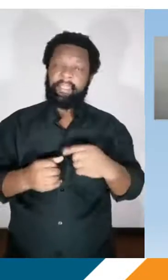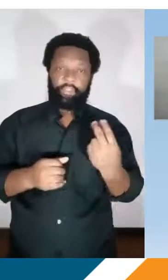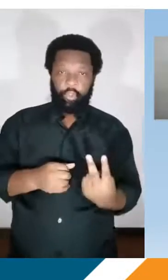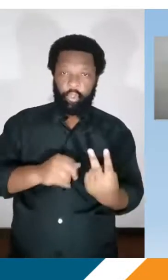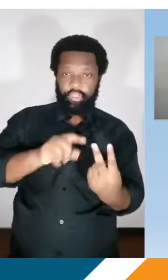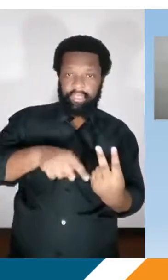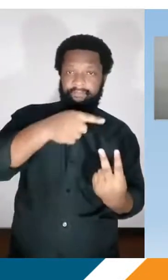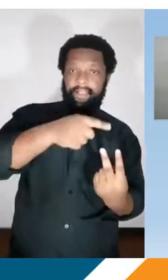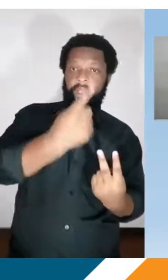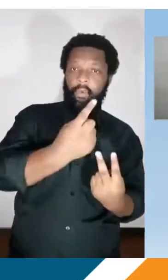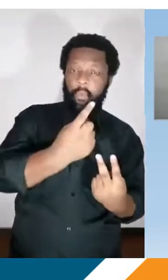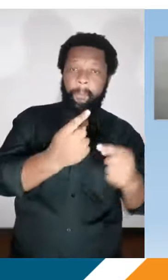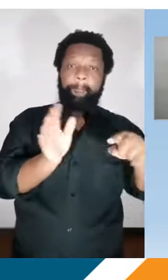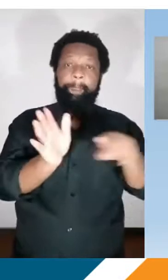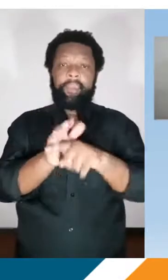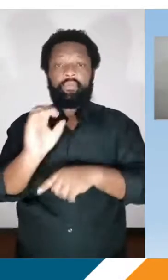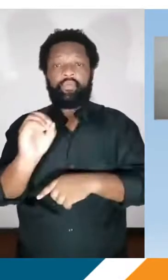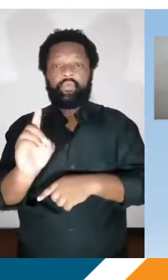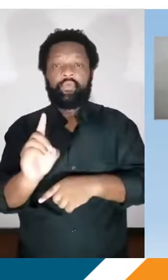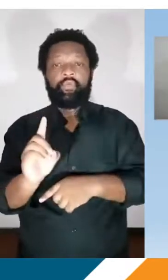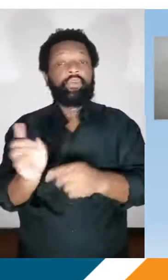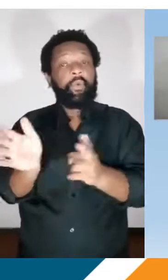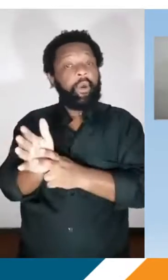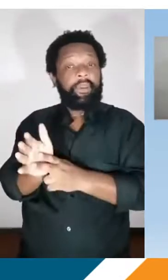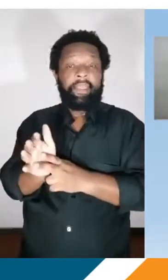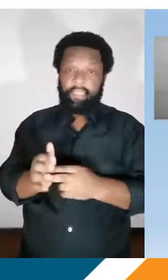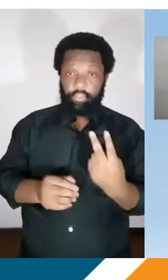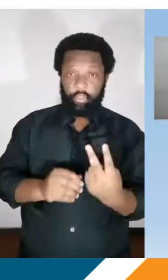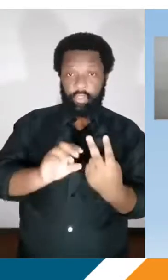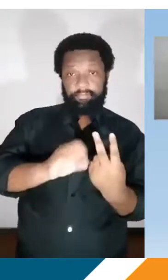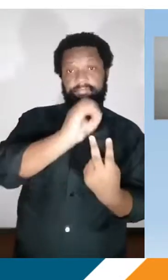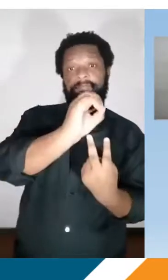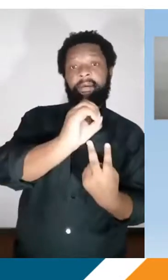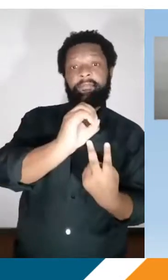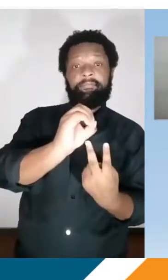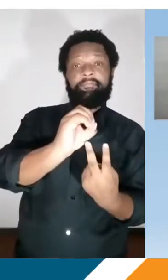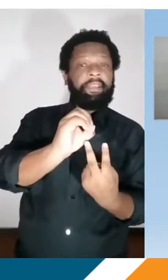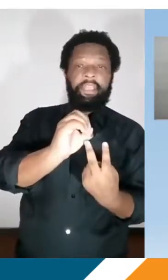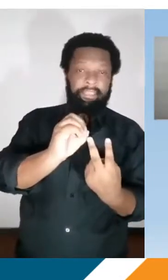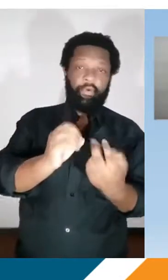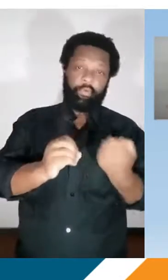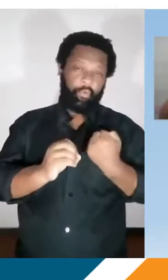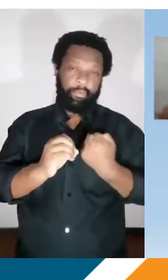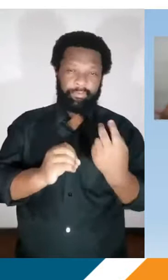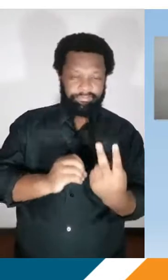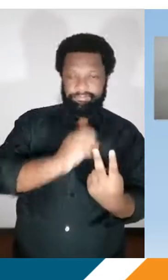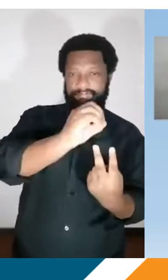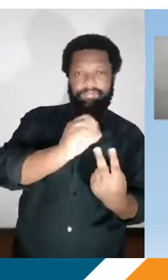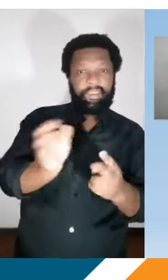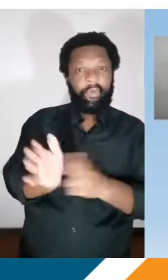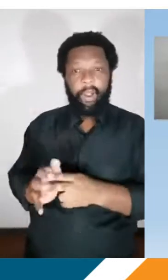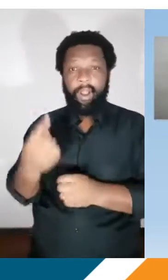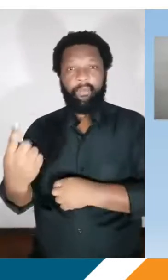composto, 2 elevado a 1 menos 1. Isso vai dar o quê? 2 elevado a 0. E eu sei que qualquer número elevado a 0